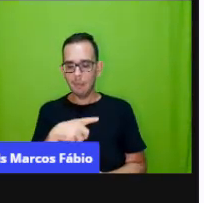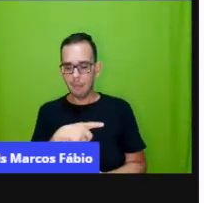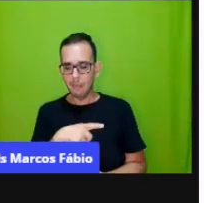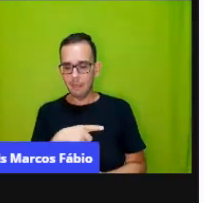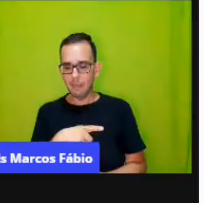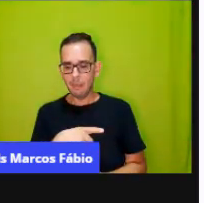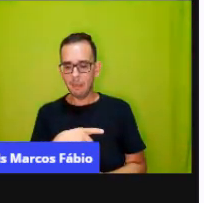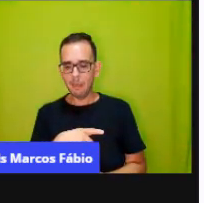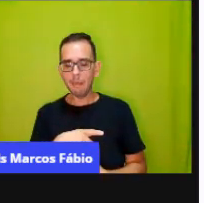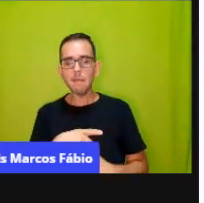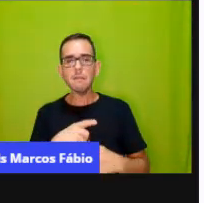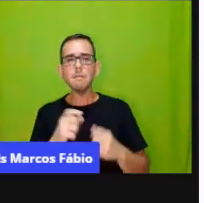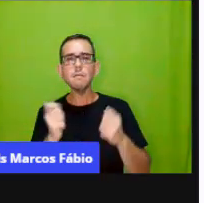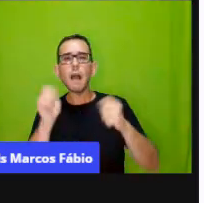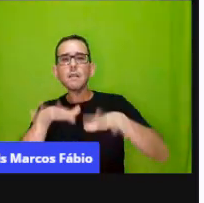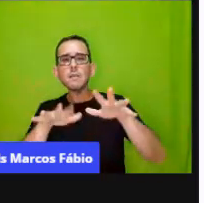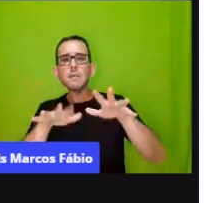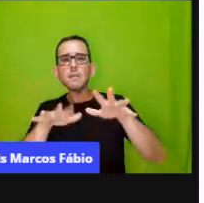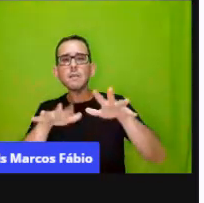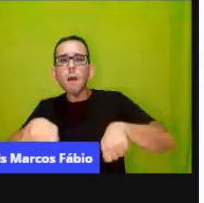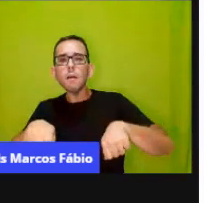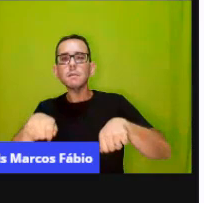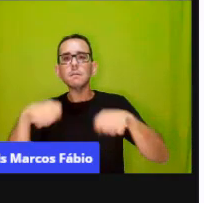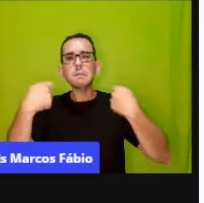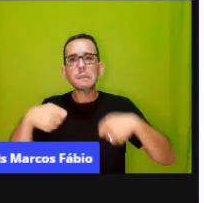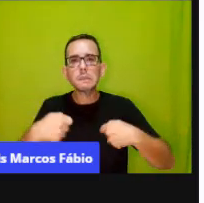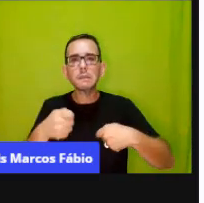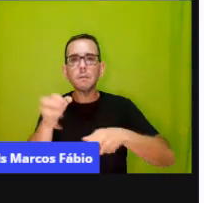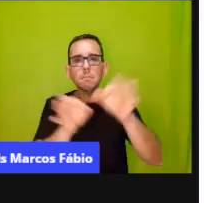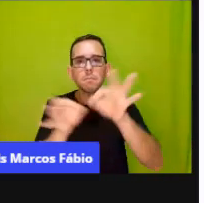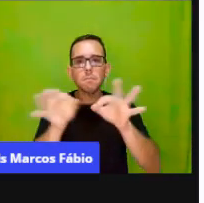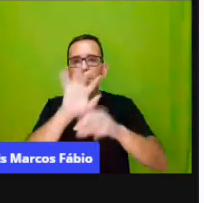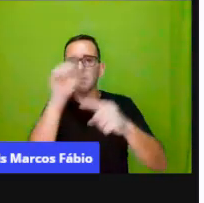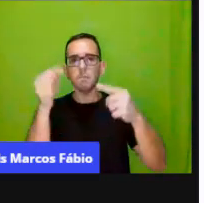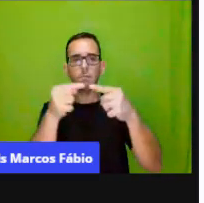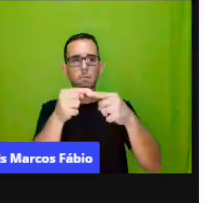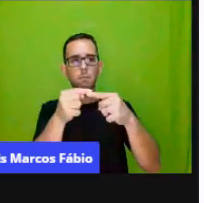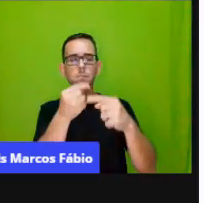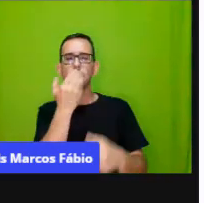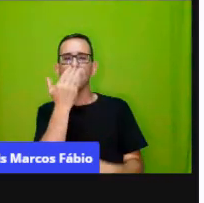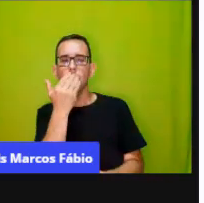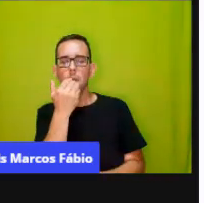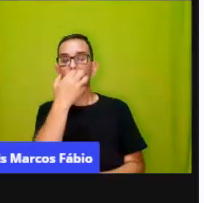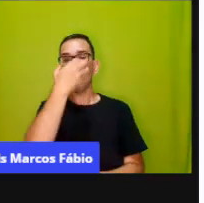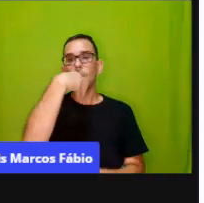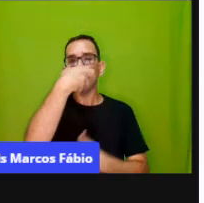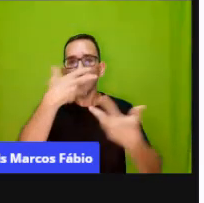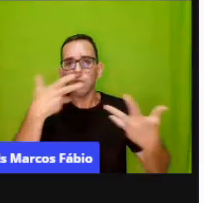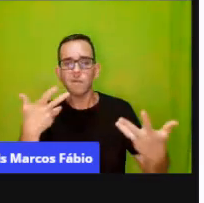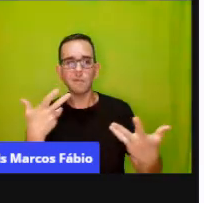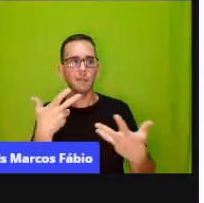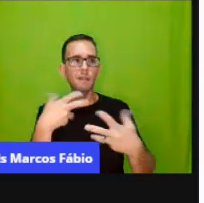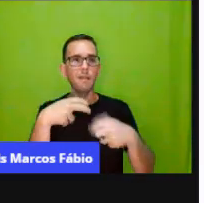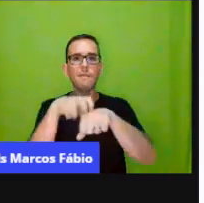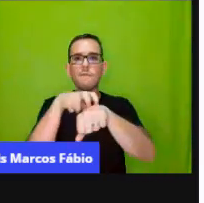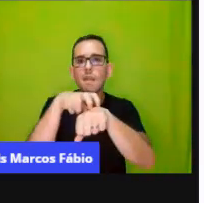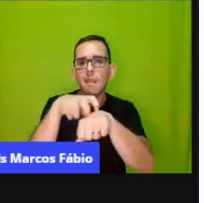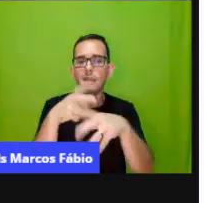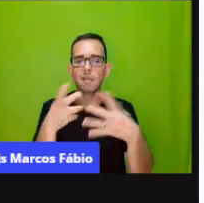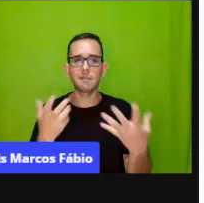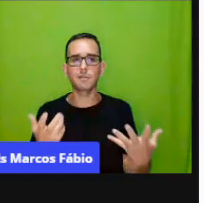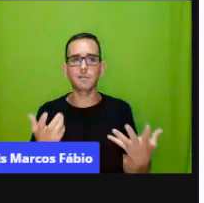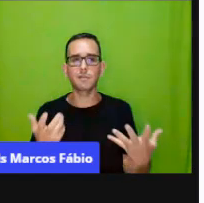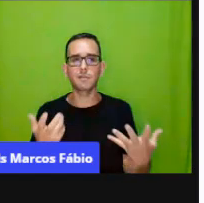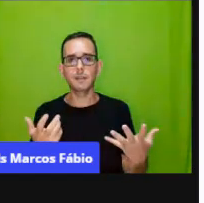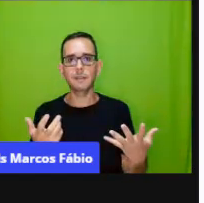situações em que ele precisa de ser trabalhado, comendo pequenas frutas verde para poder ter um estado